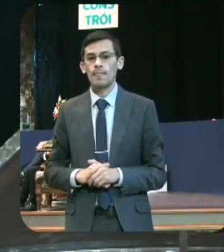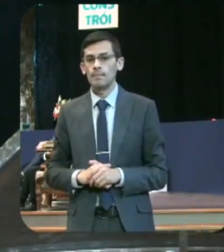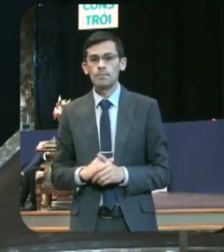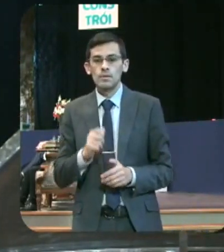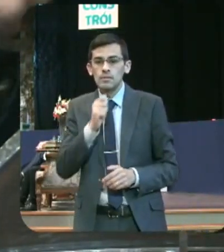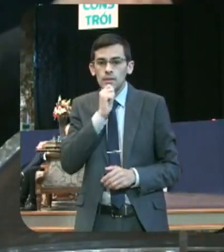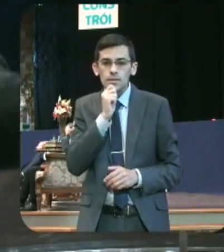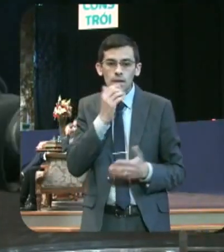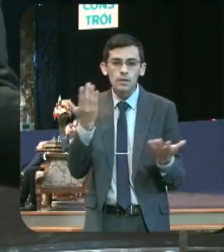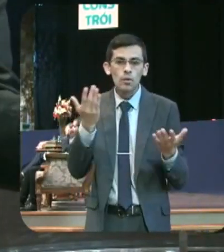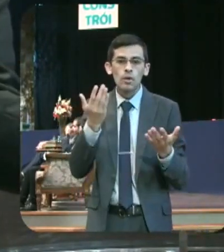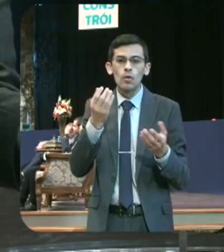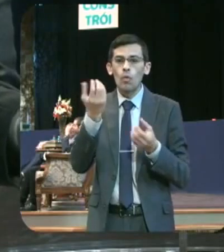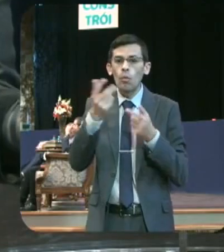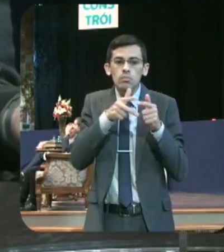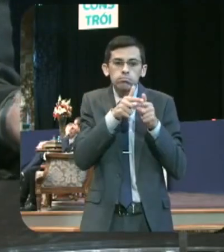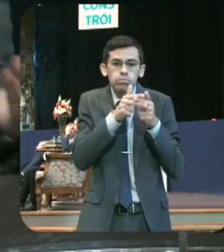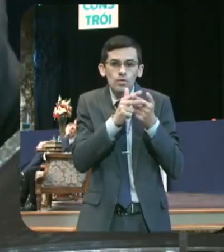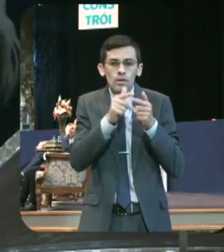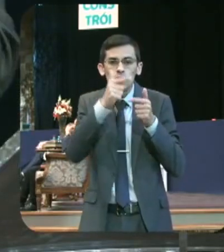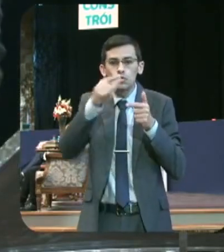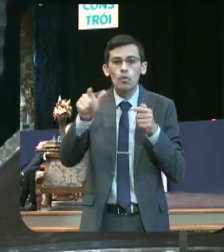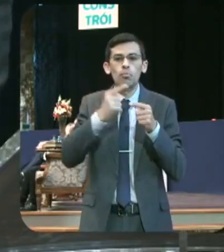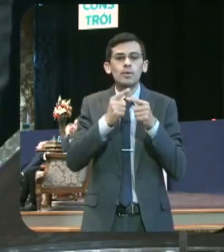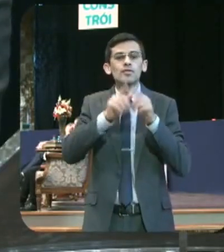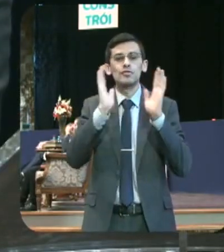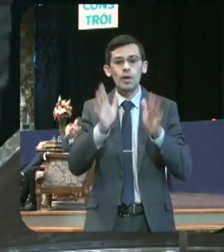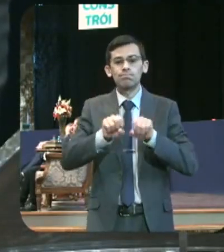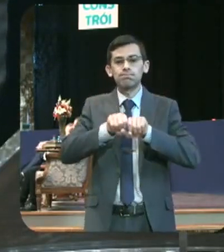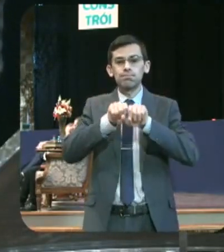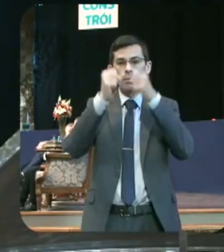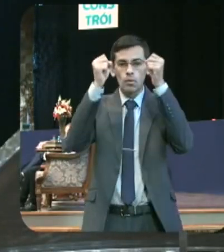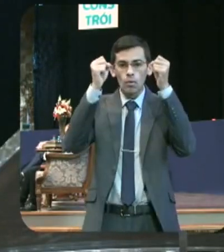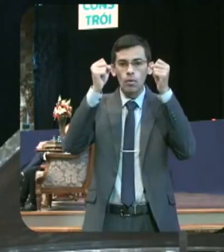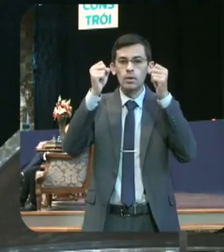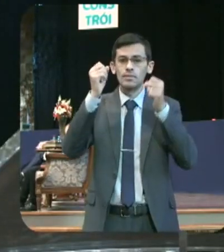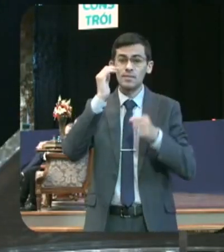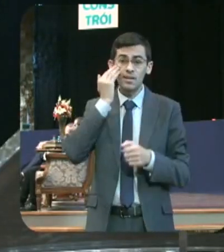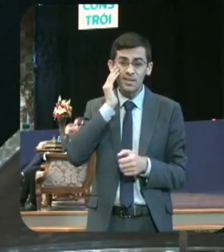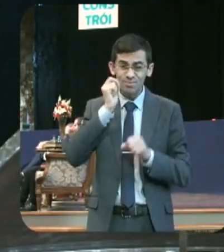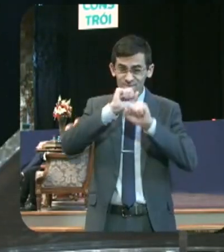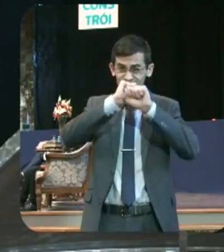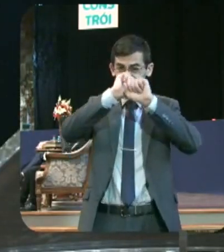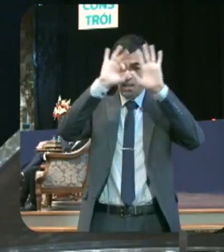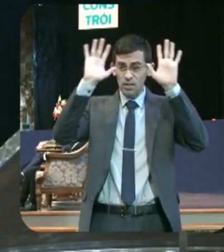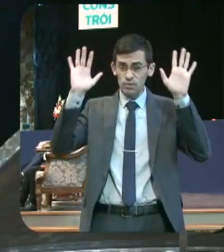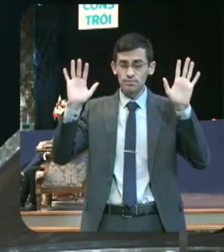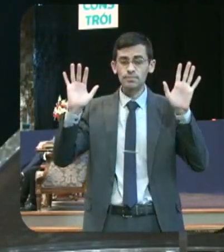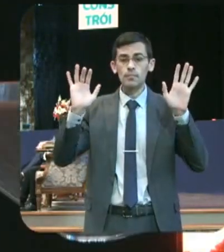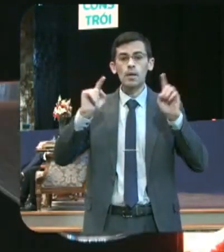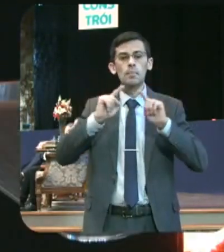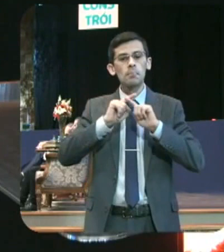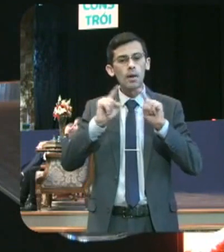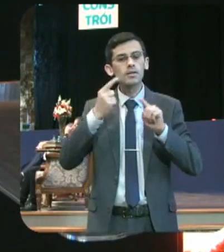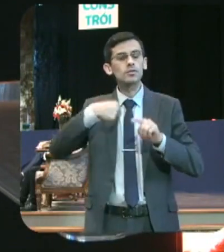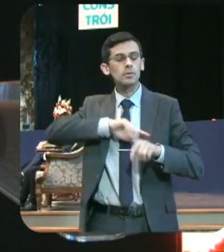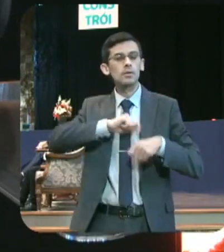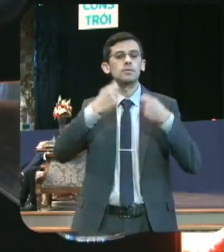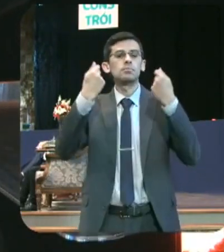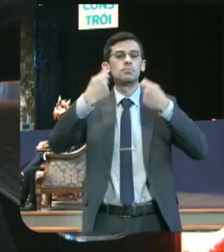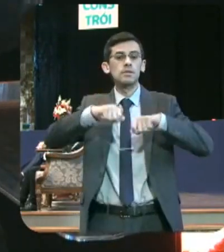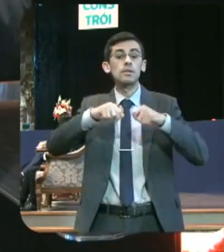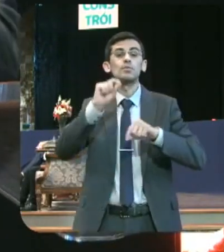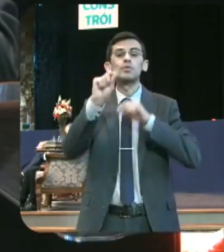Não dá como você consertar, porque já quebrou, está entendendo? E aí a gente precisa